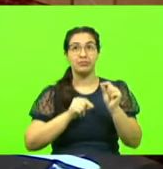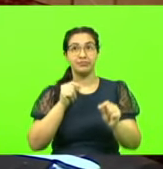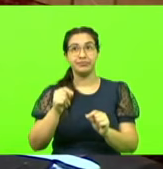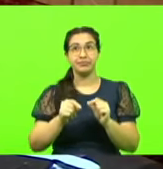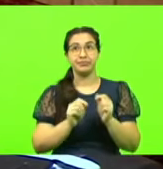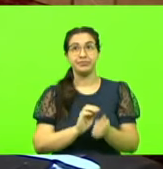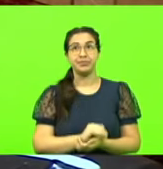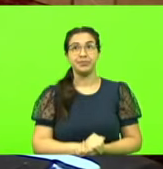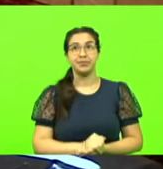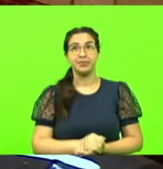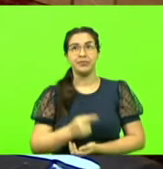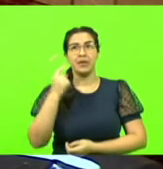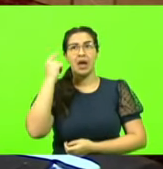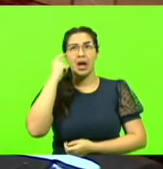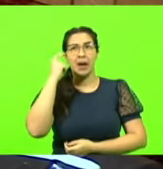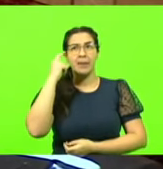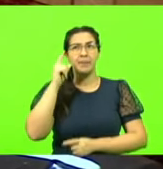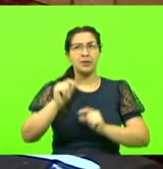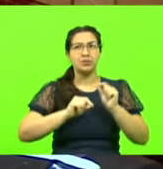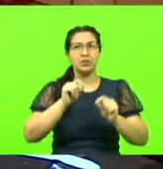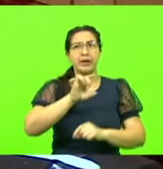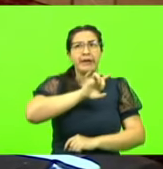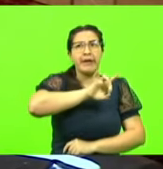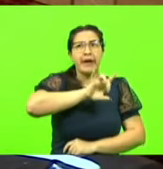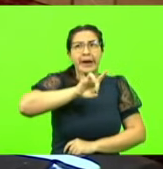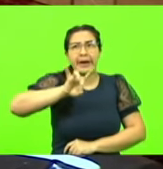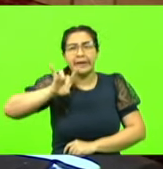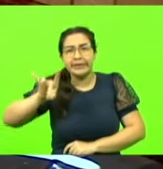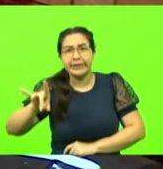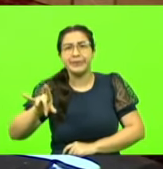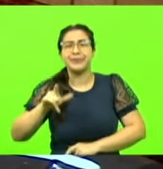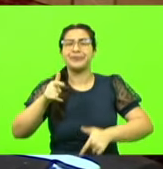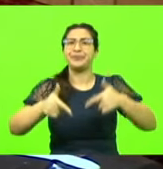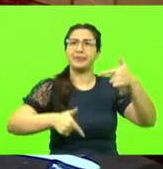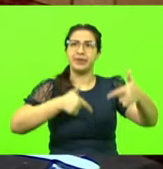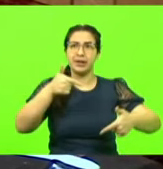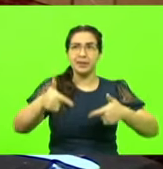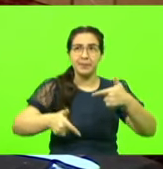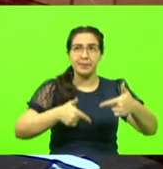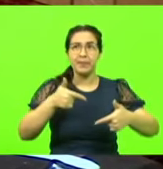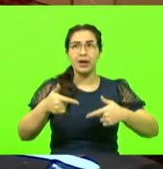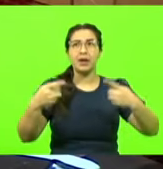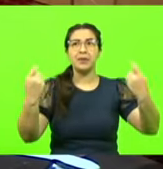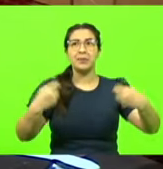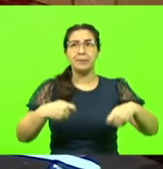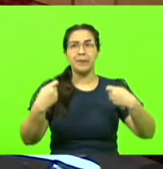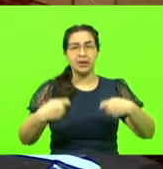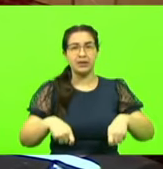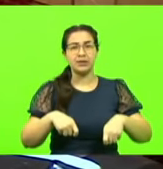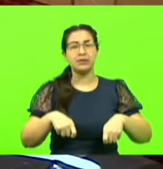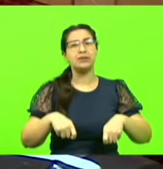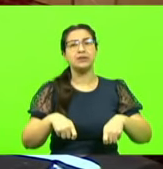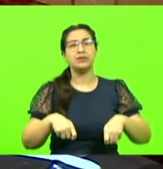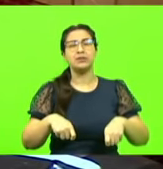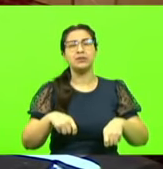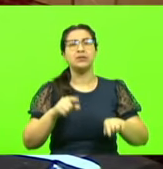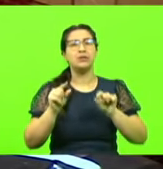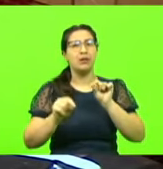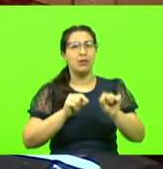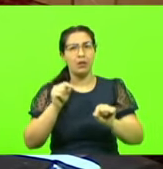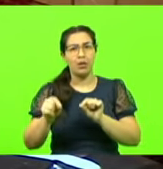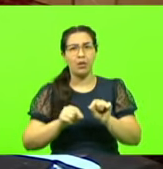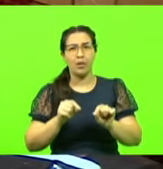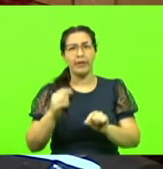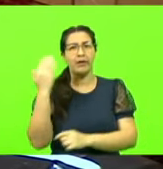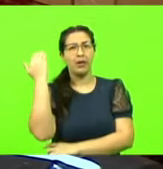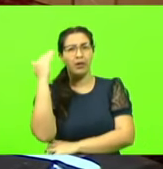Eu penso que cada um de nós, no exercício da sua função, deve tomar para si algumas referências e algumas perguntas